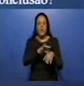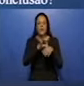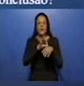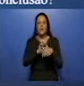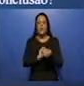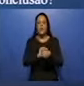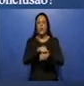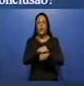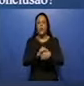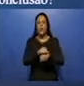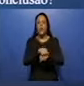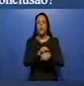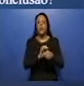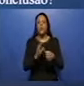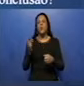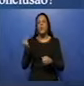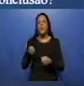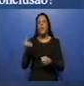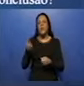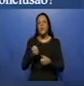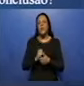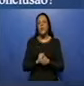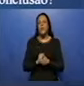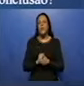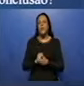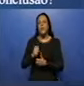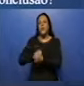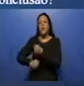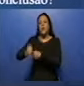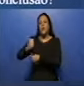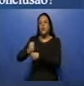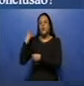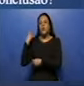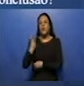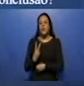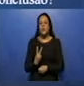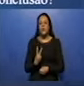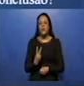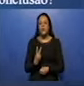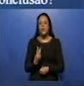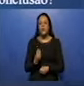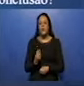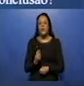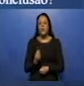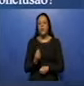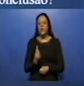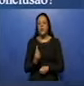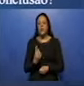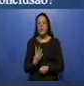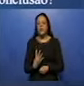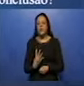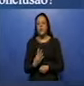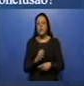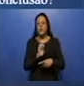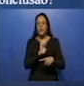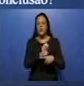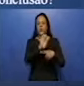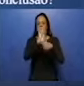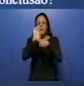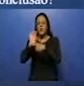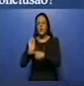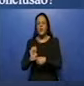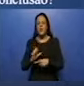Os estados que em 2014 tinham